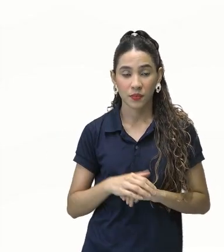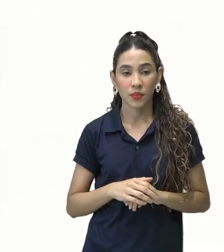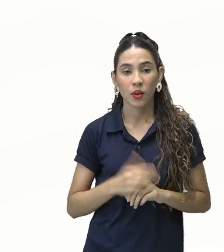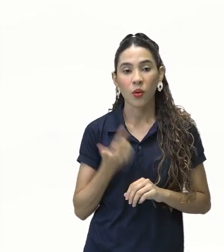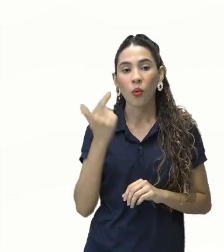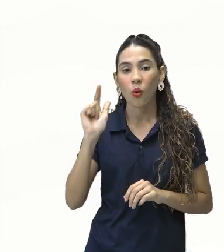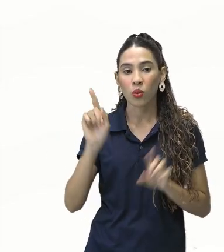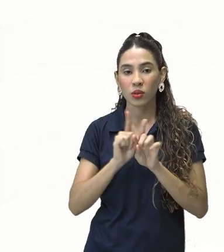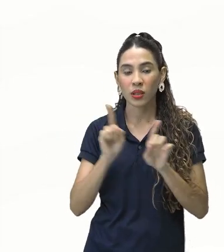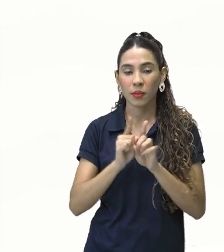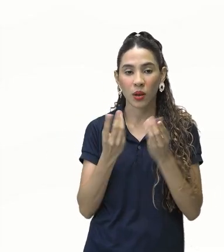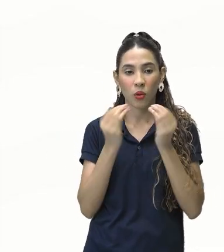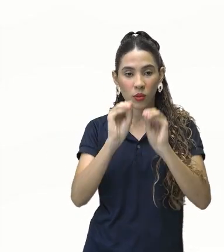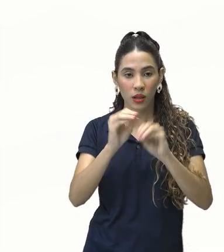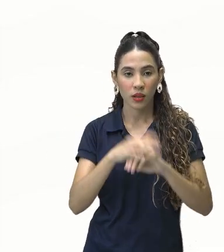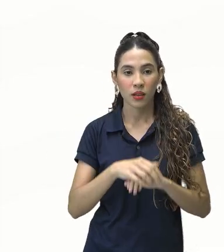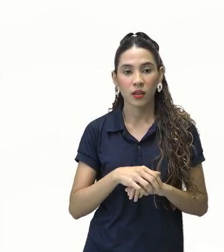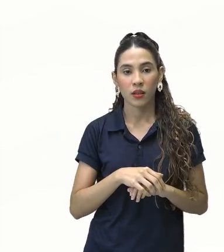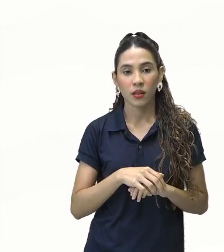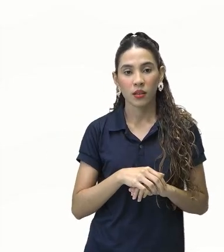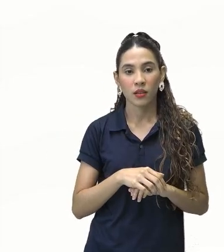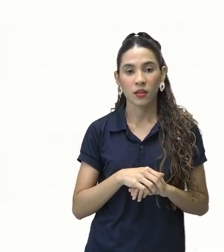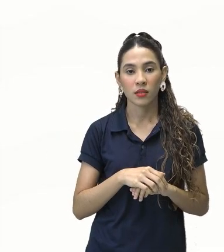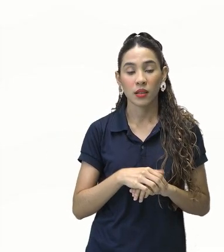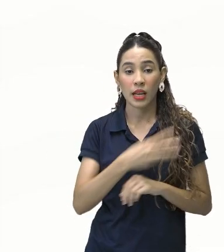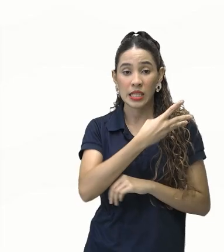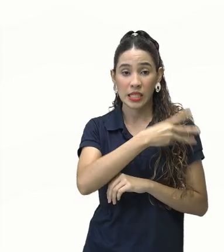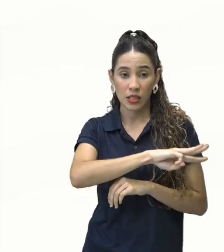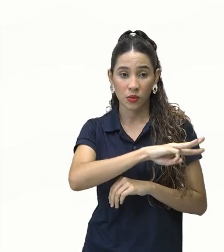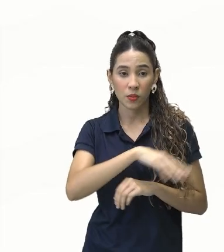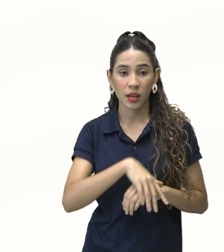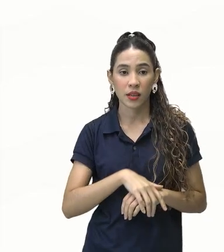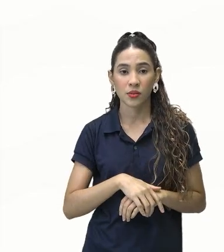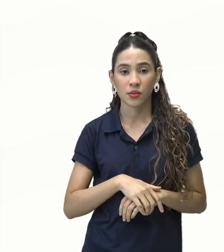Vou colocar aqui em cima, turmas do ensino médio.